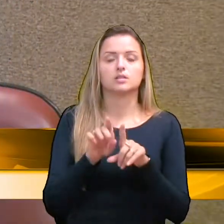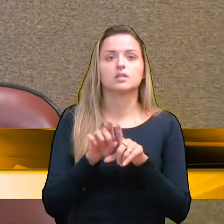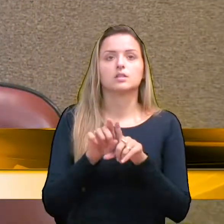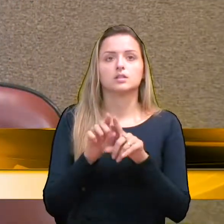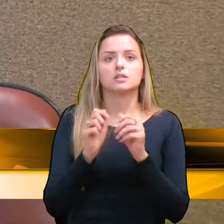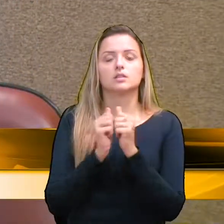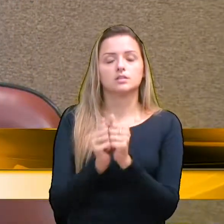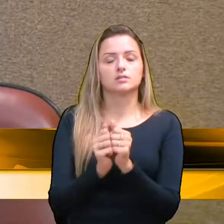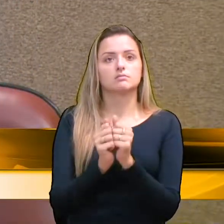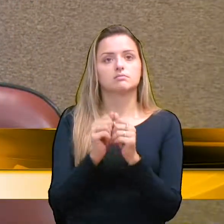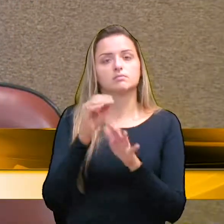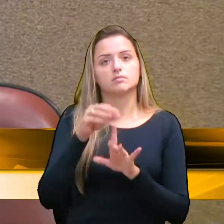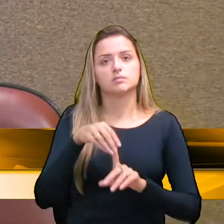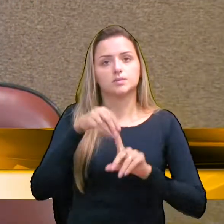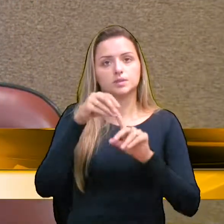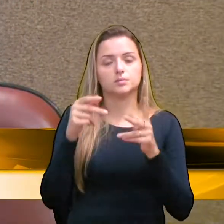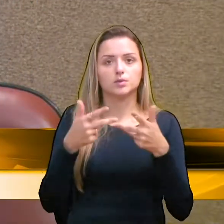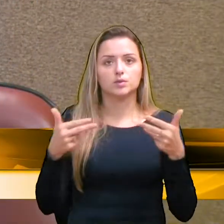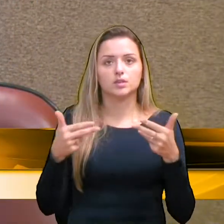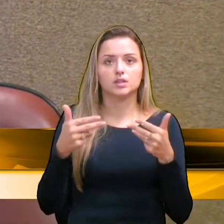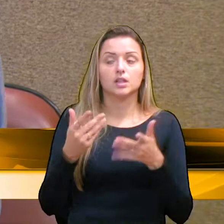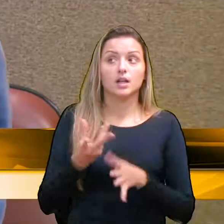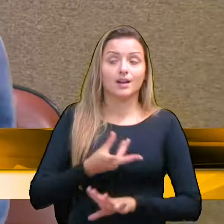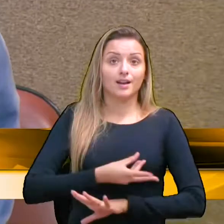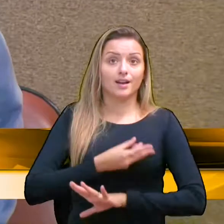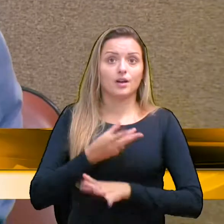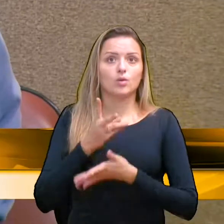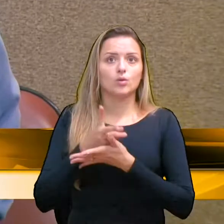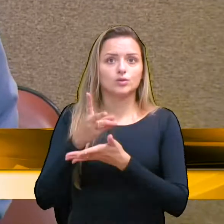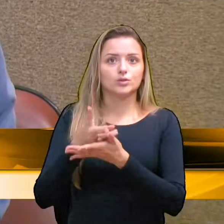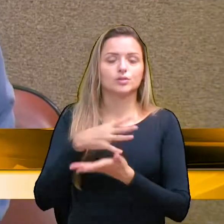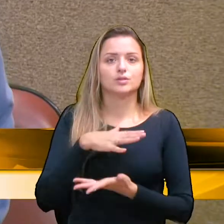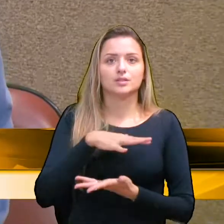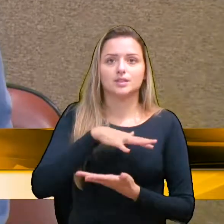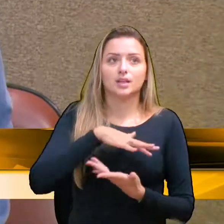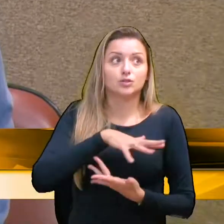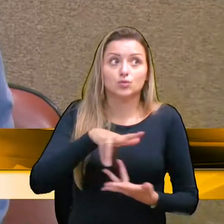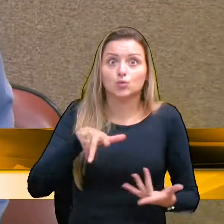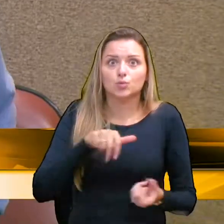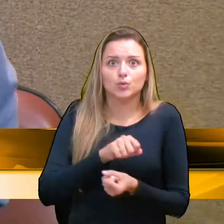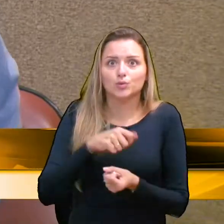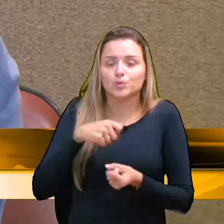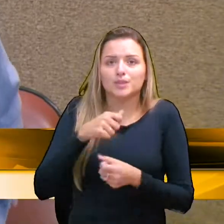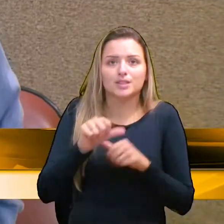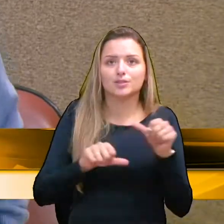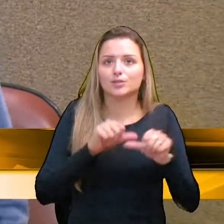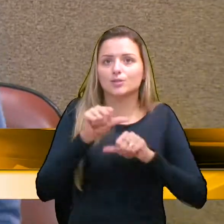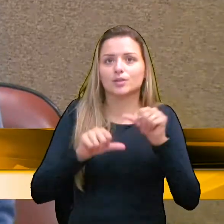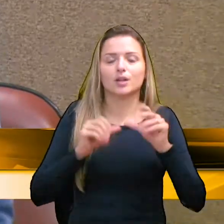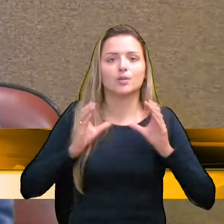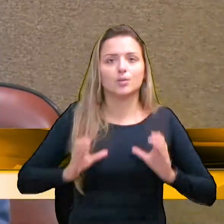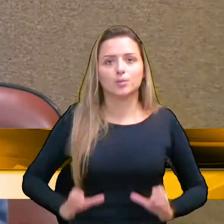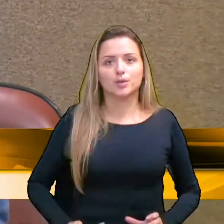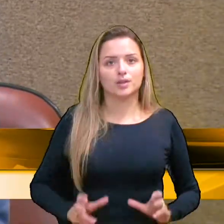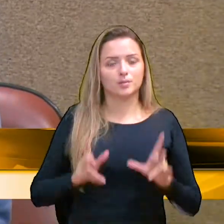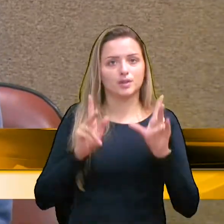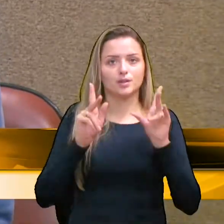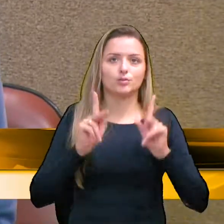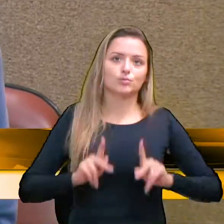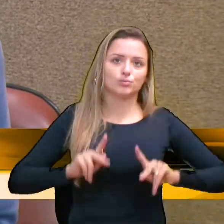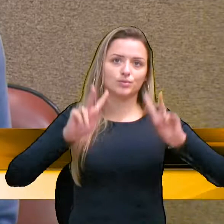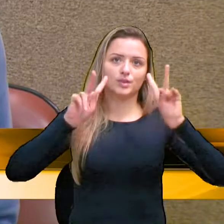que preconiza que a sobrevivência do planeta está a exigir profundas mudanças no comportamento humano. Diz que nosso